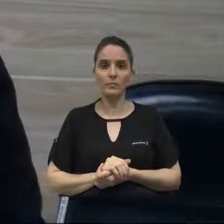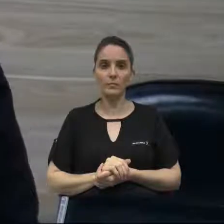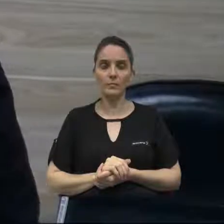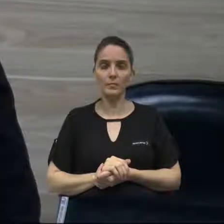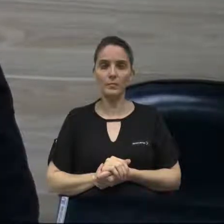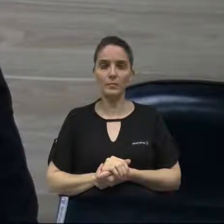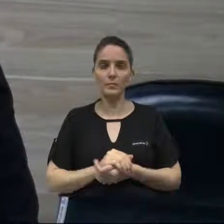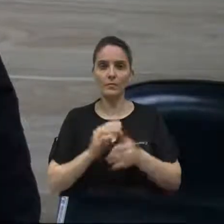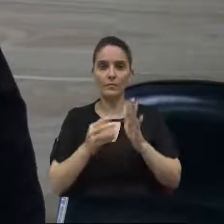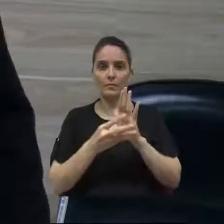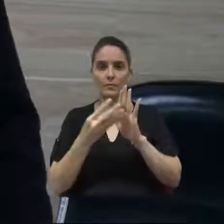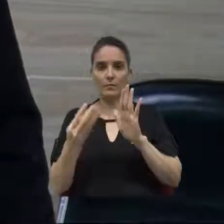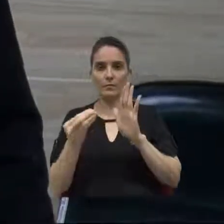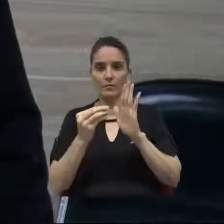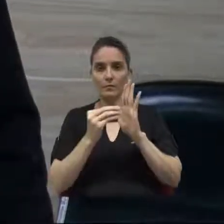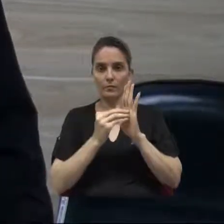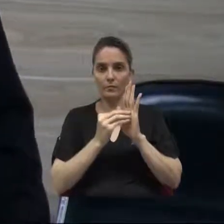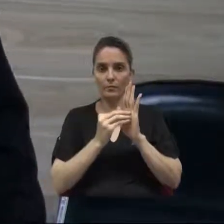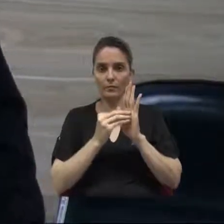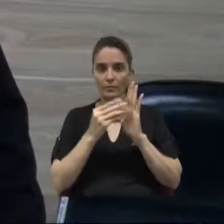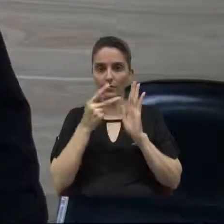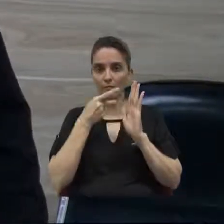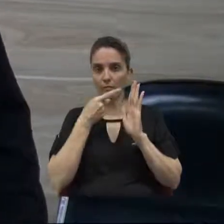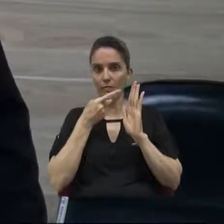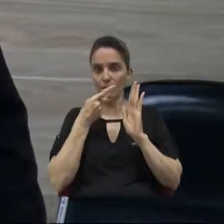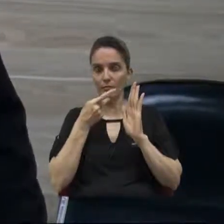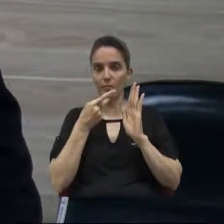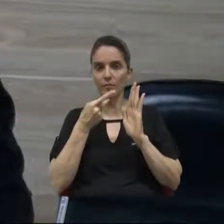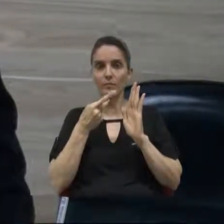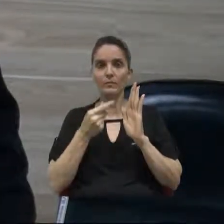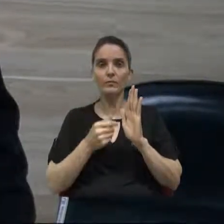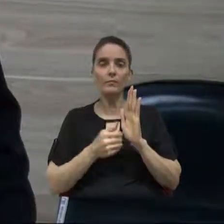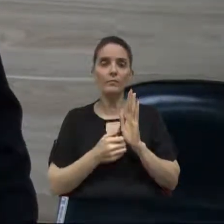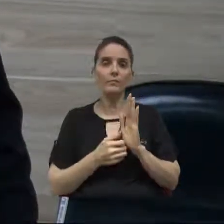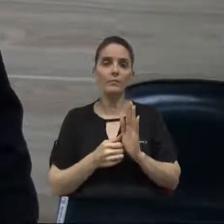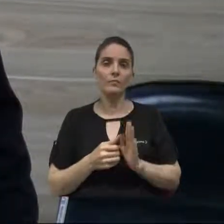Nessa emenda se fala referente